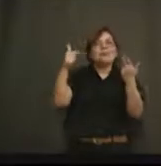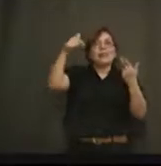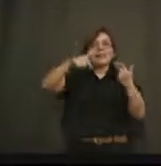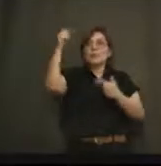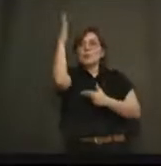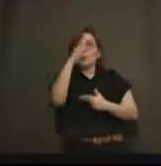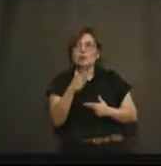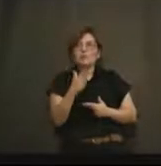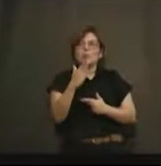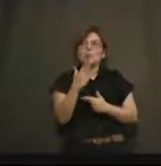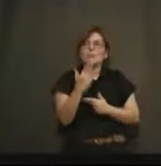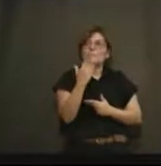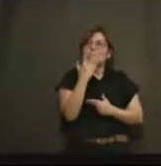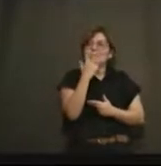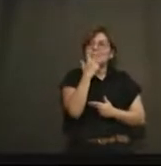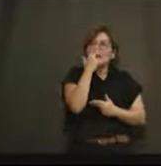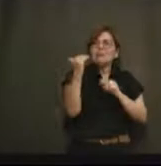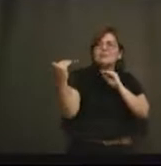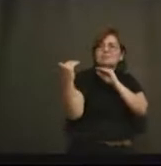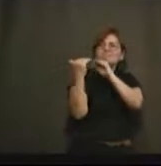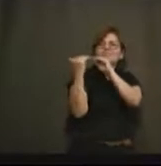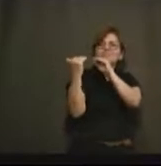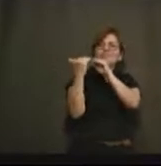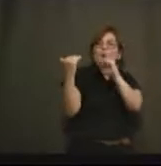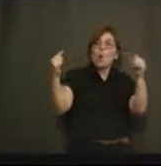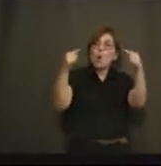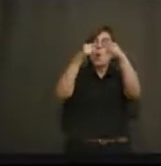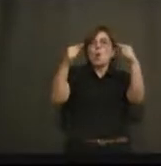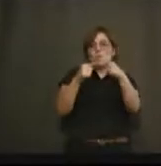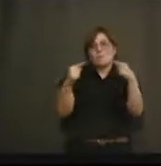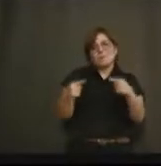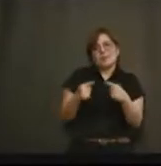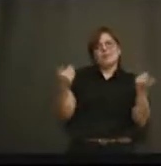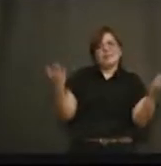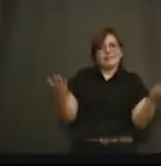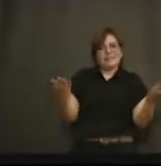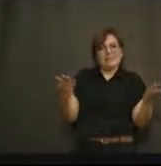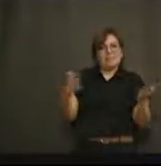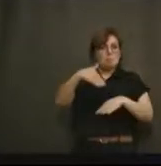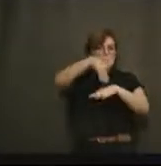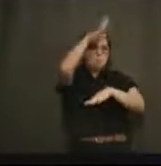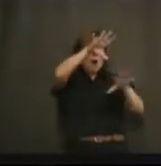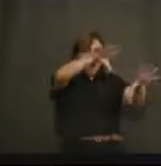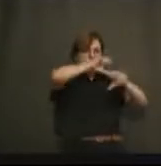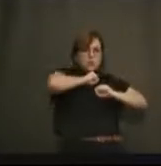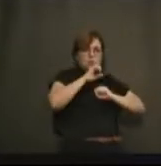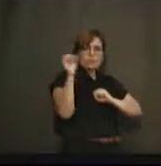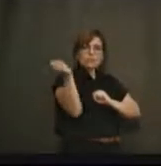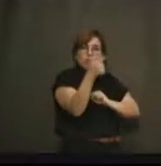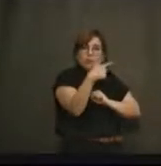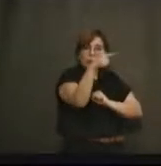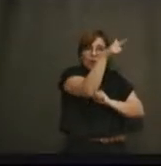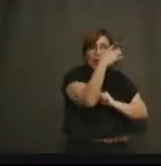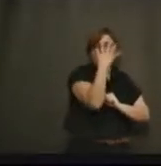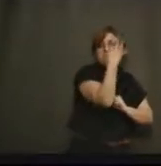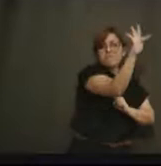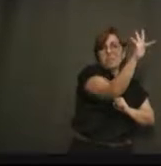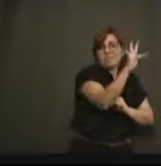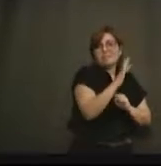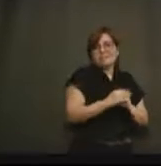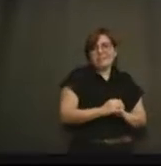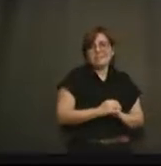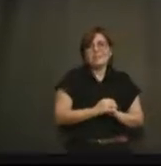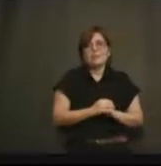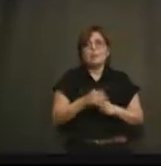históricas felizes, fortuitas, mas felizes, foi mais absorvido até do que na França, ou pelo menos